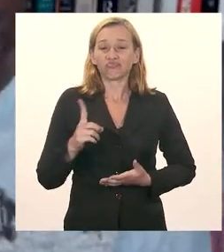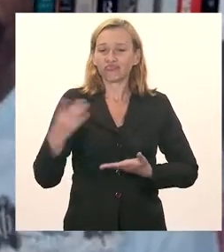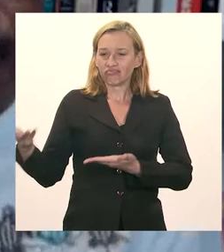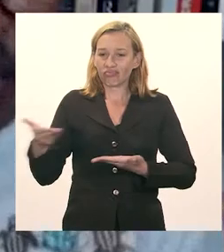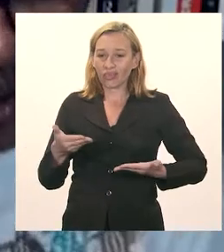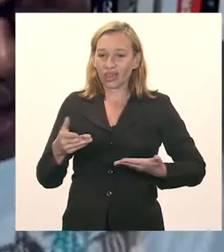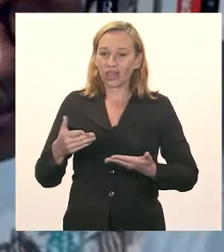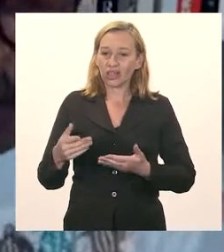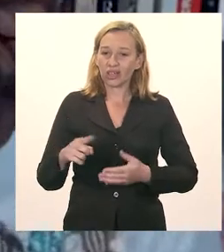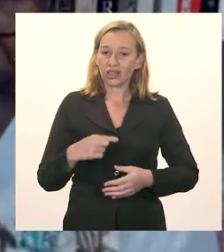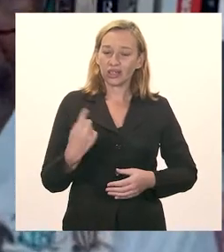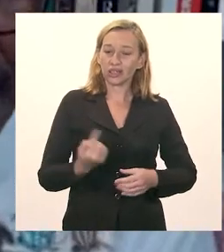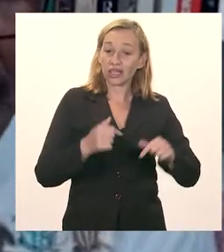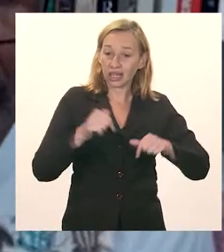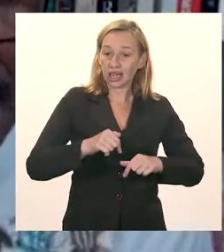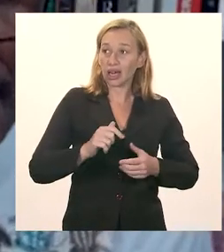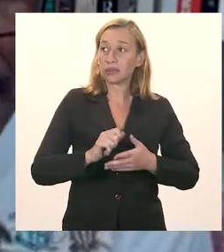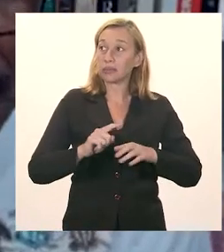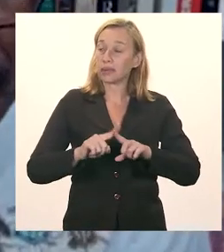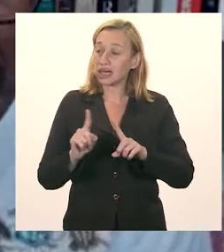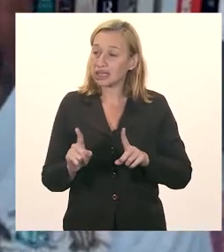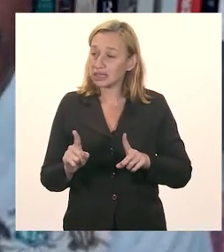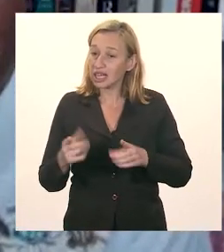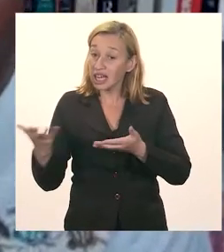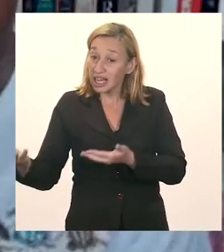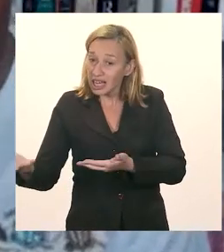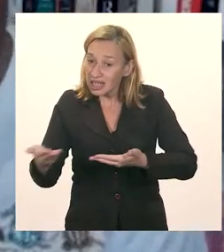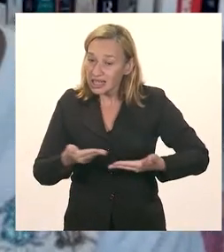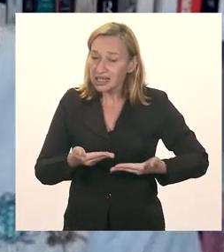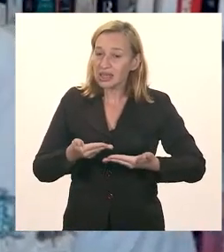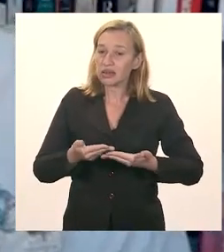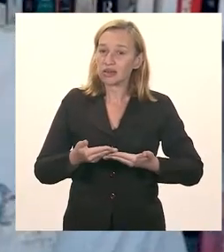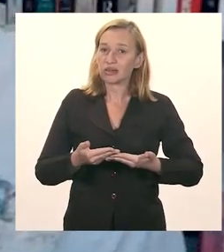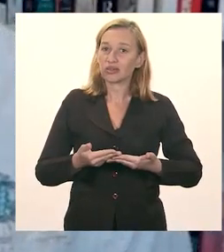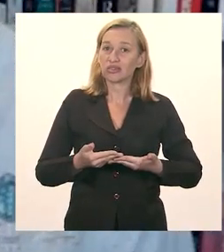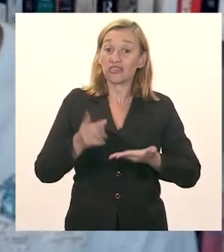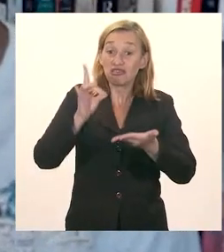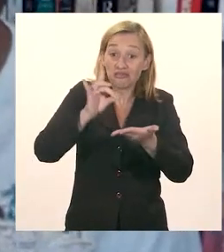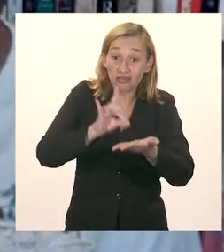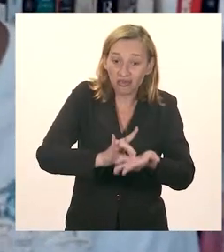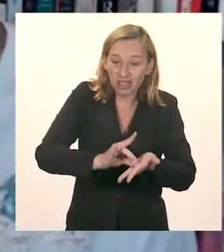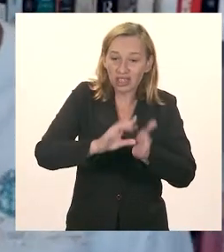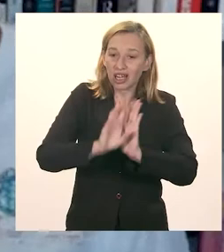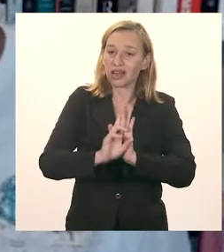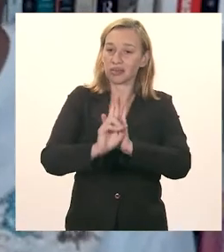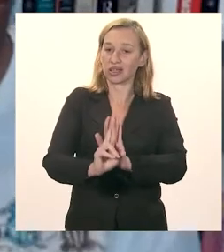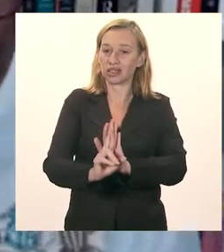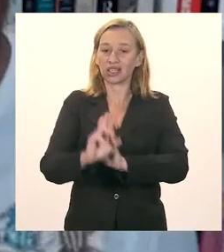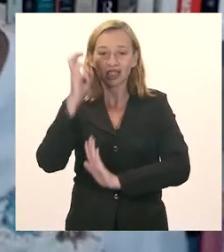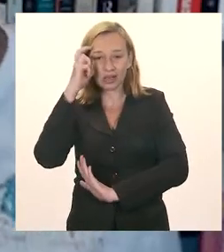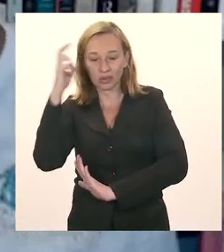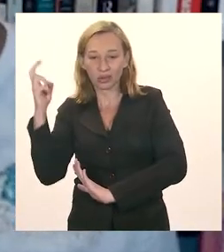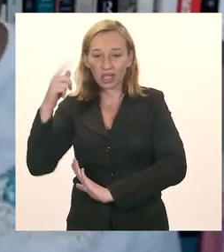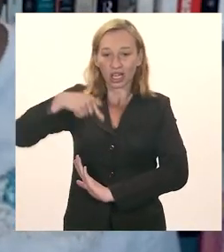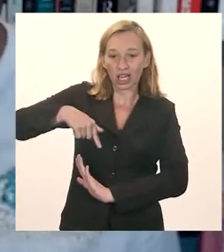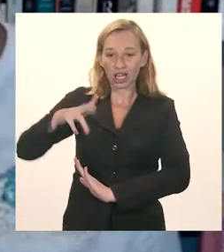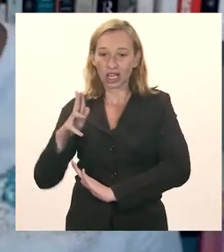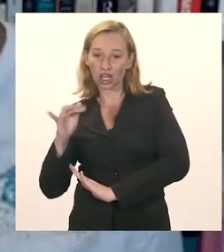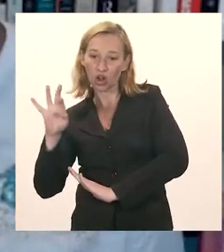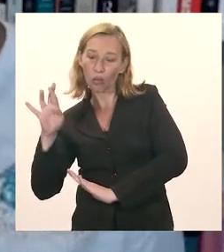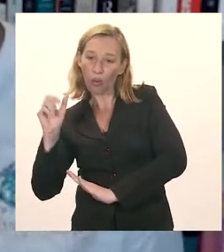não apenas recebê-la em nosso programa, mas receber alguém que é uma legítima representante da cultura